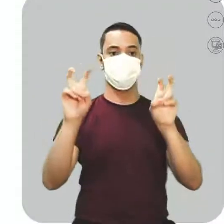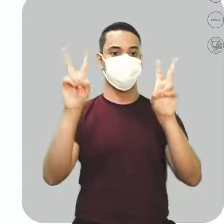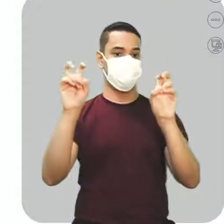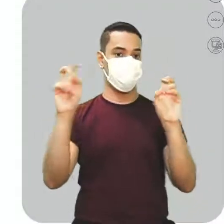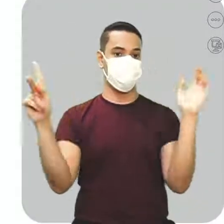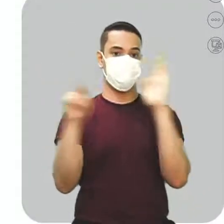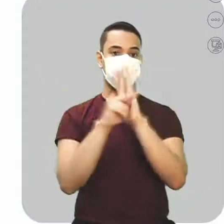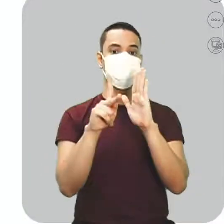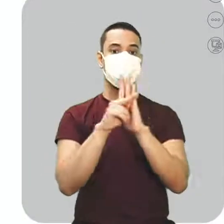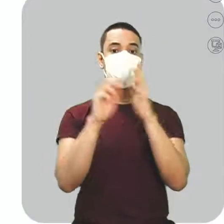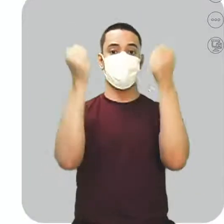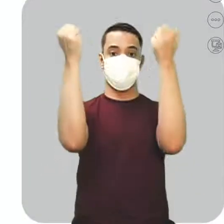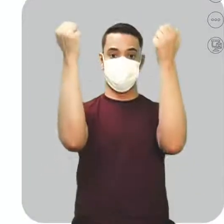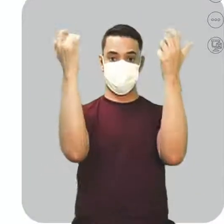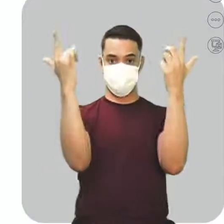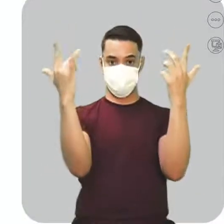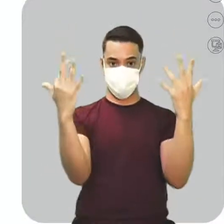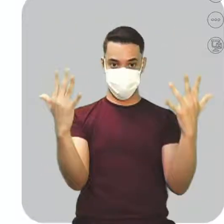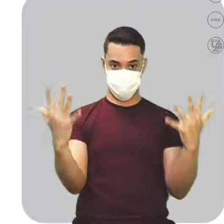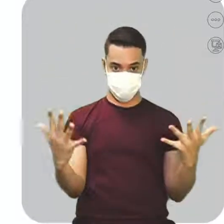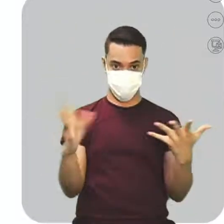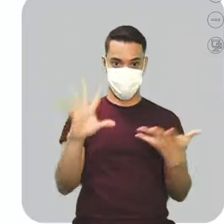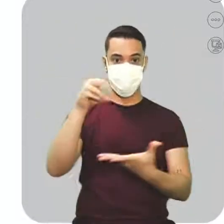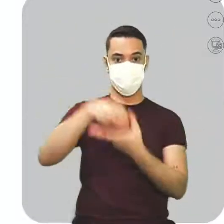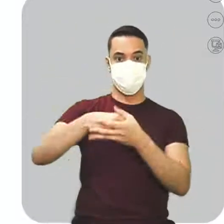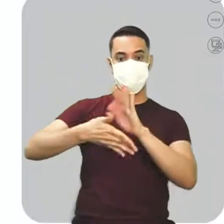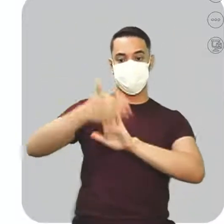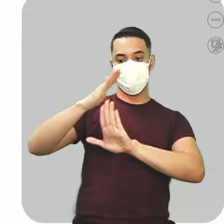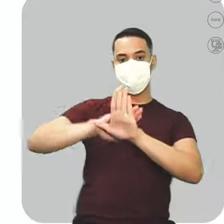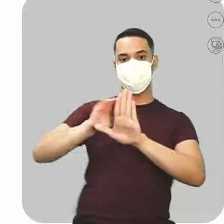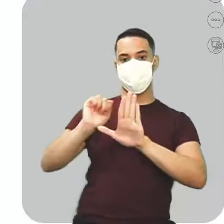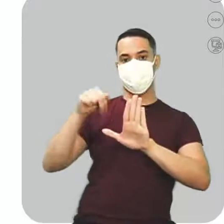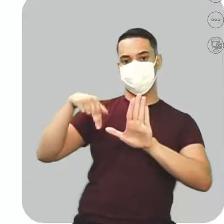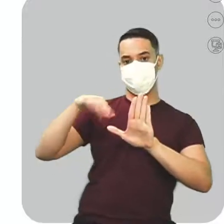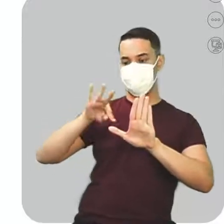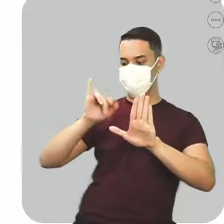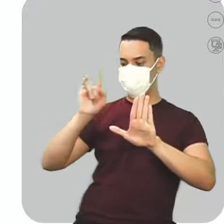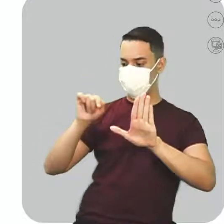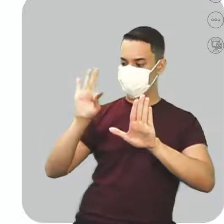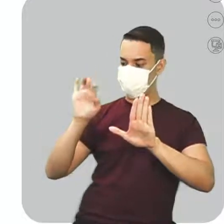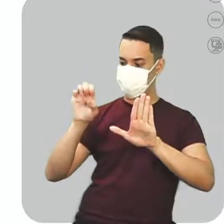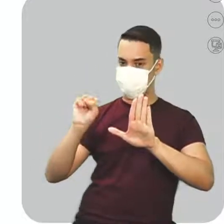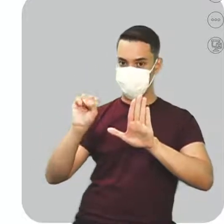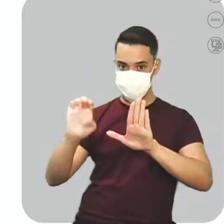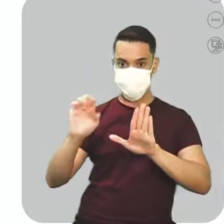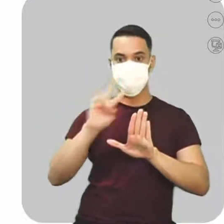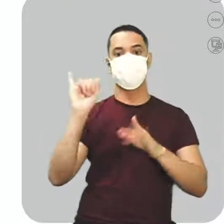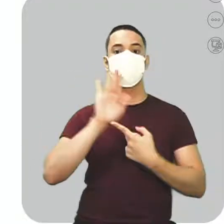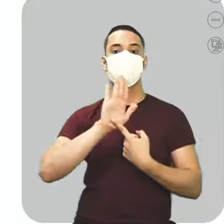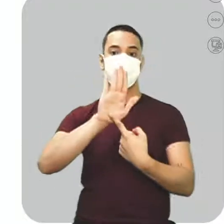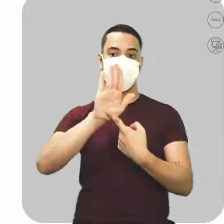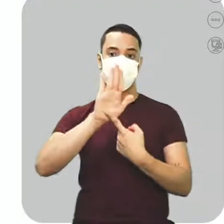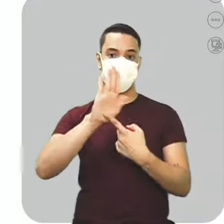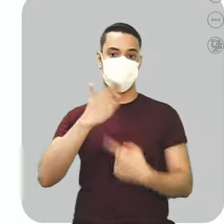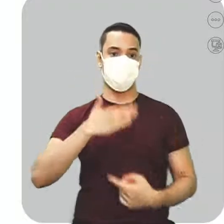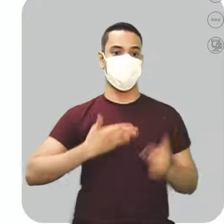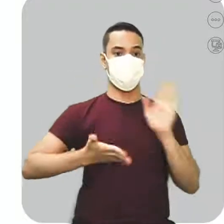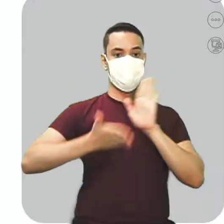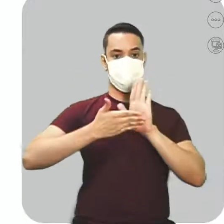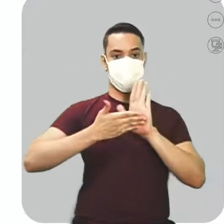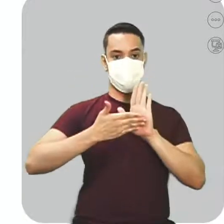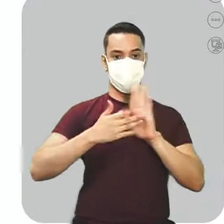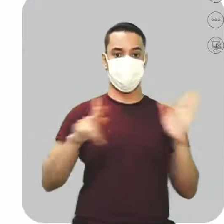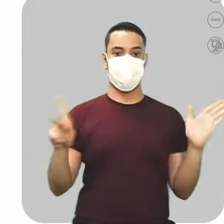será explorado, é antítese. Por sua vez, vem apresentar o argumento a favor contra a